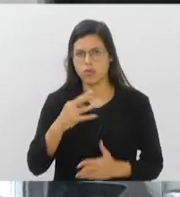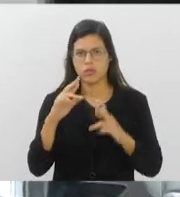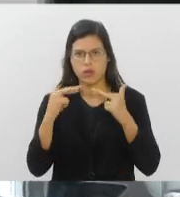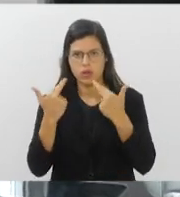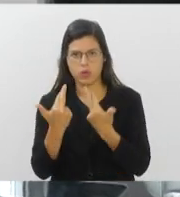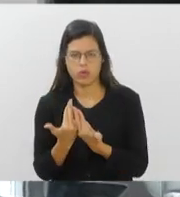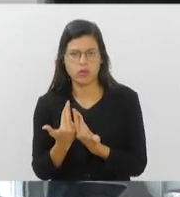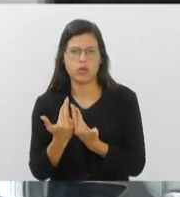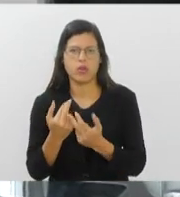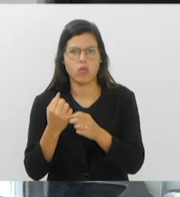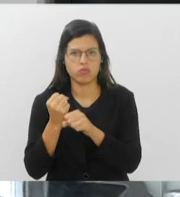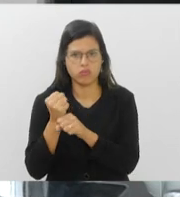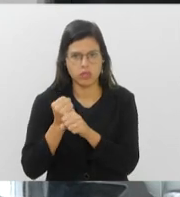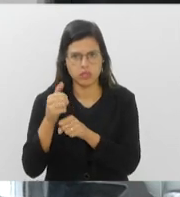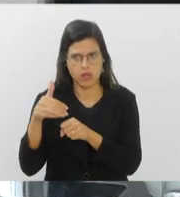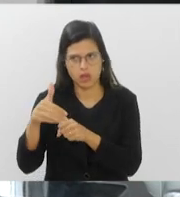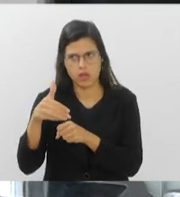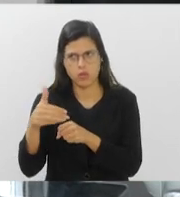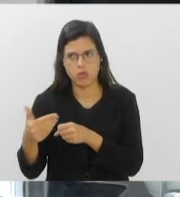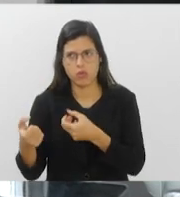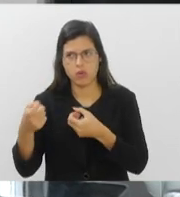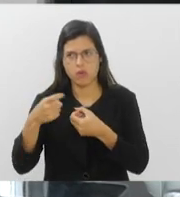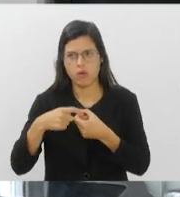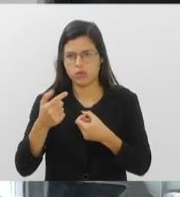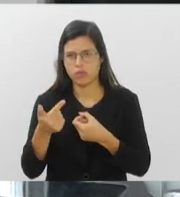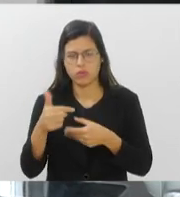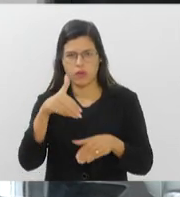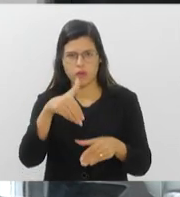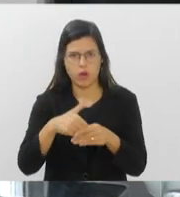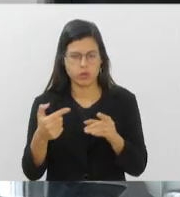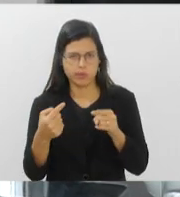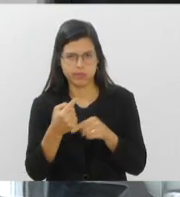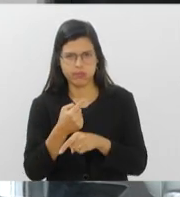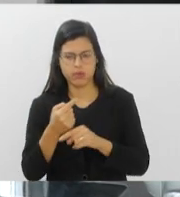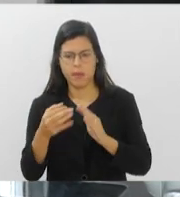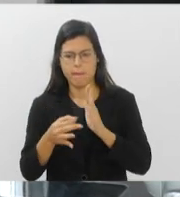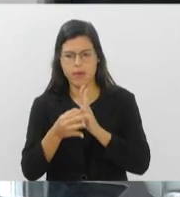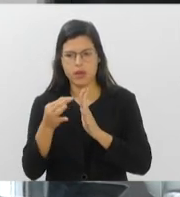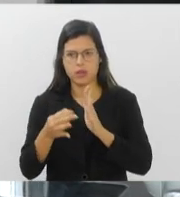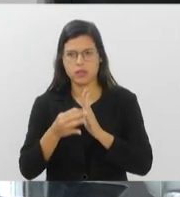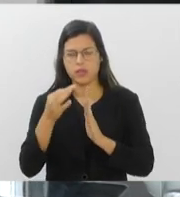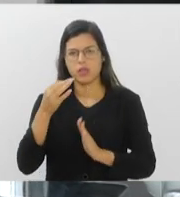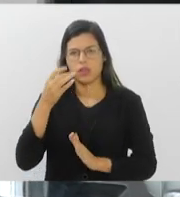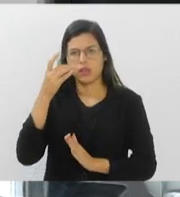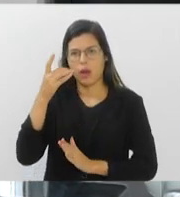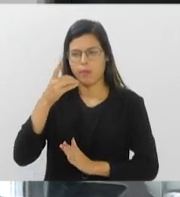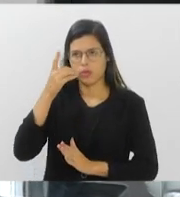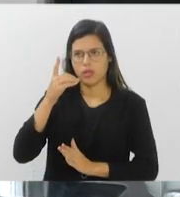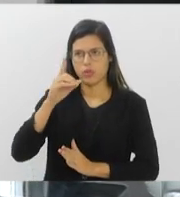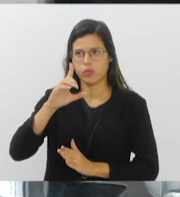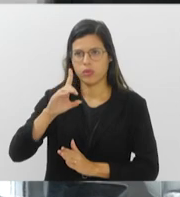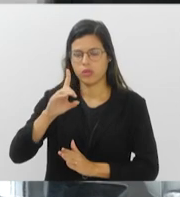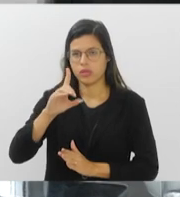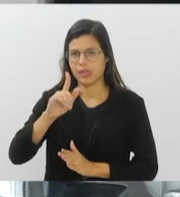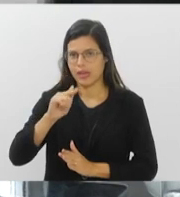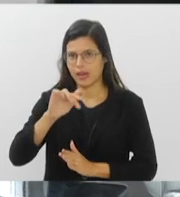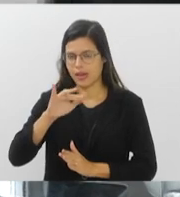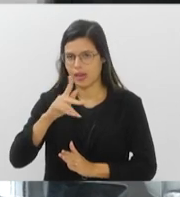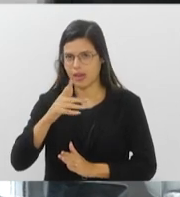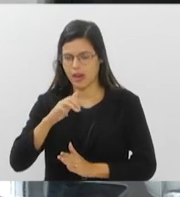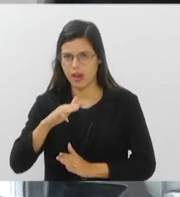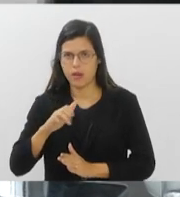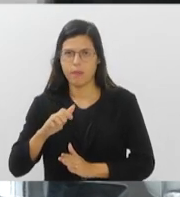ano e retorna, sem voto divergente. O parecer do deputado Delaroli é pela constitucionalidade